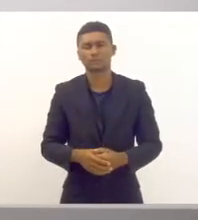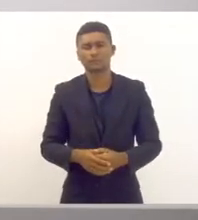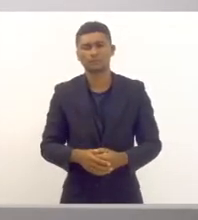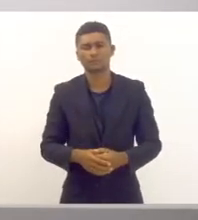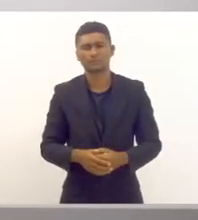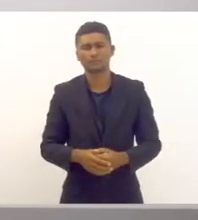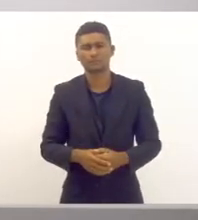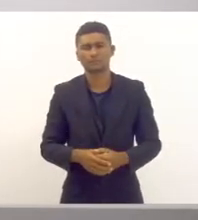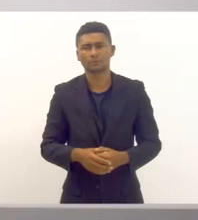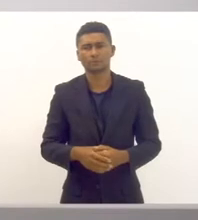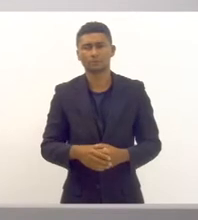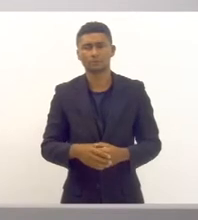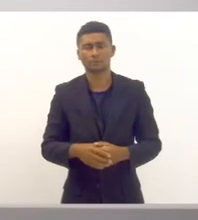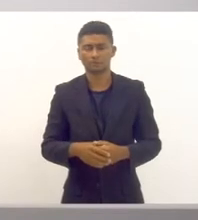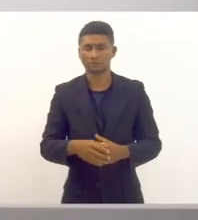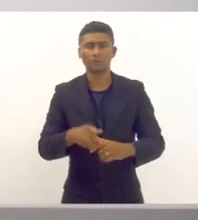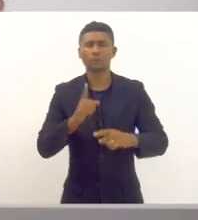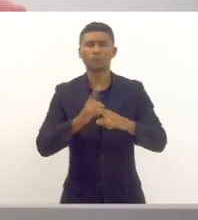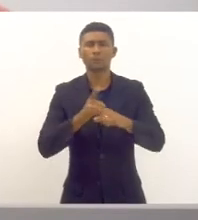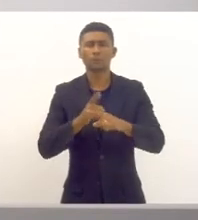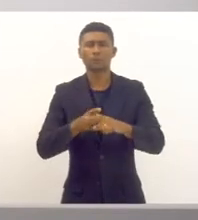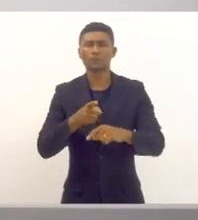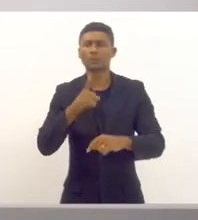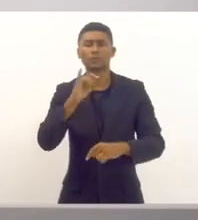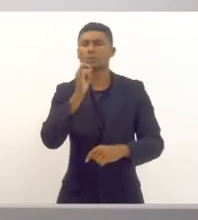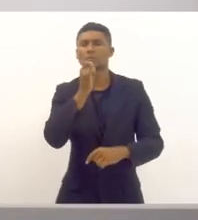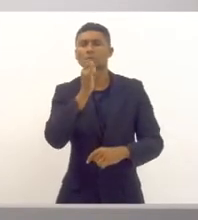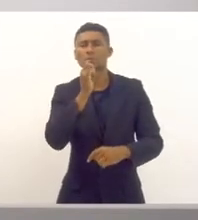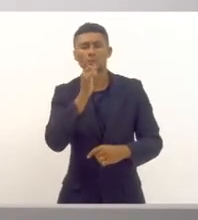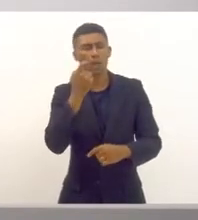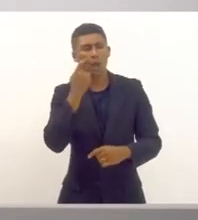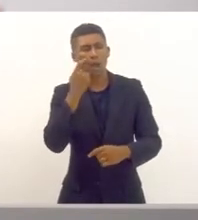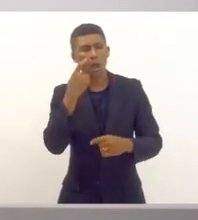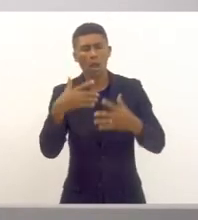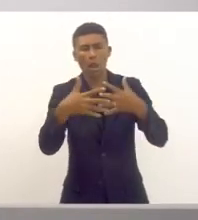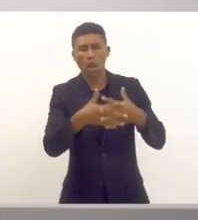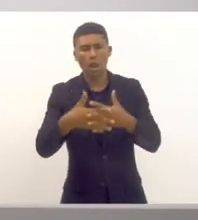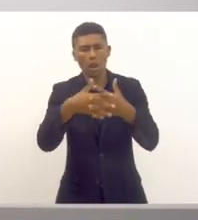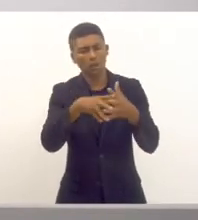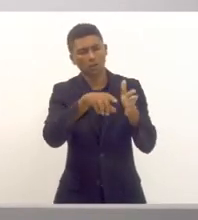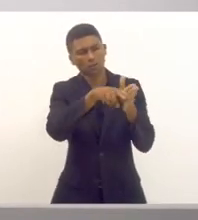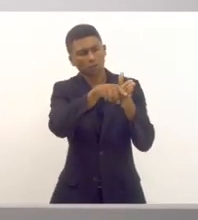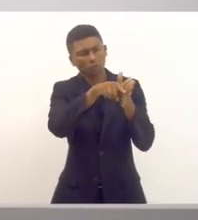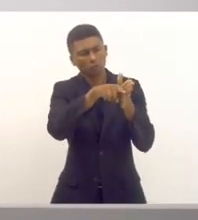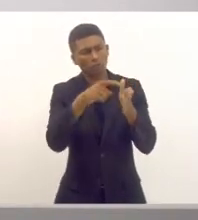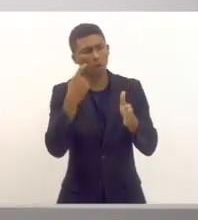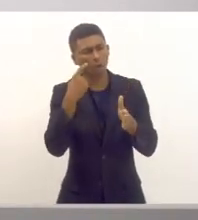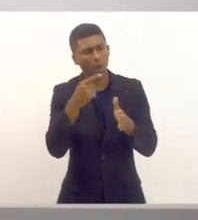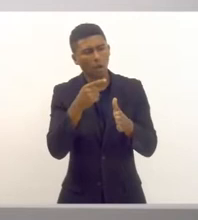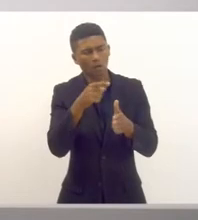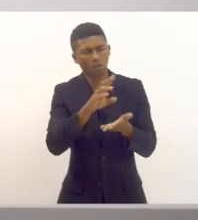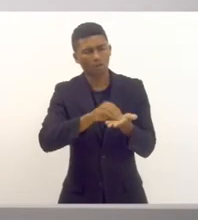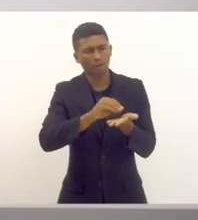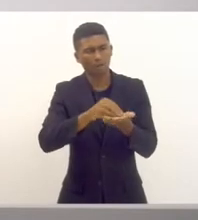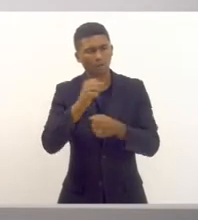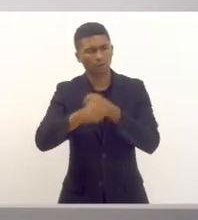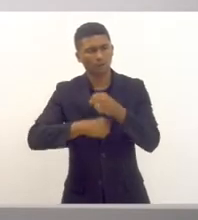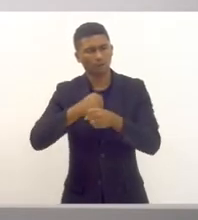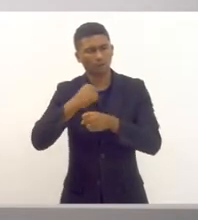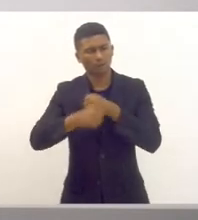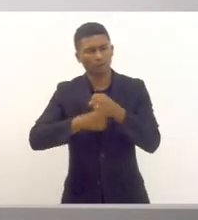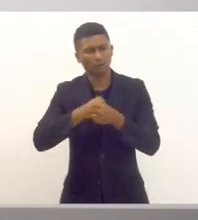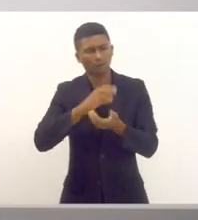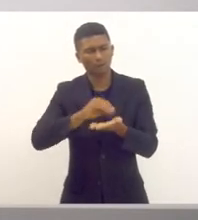alguma migalha na vistoria, no que é pago na vistoria, anualmente,